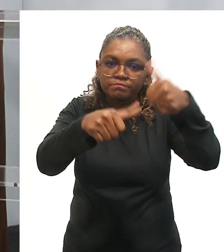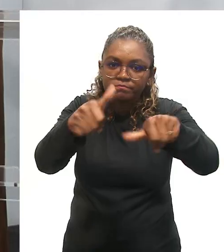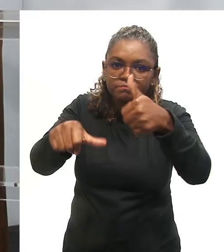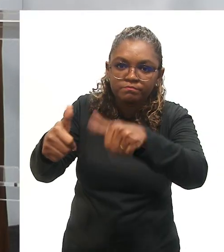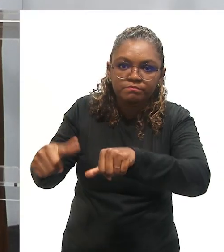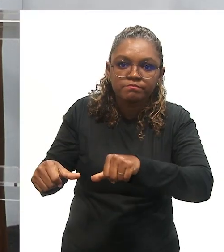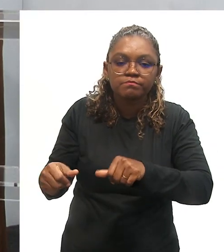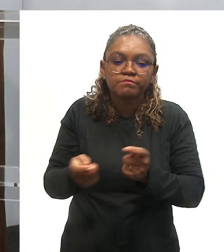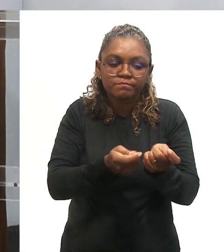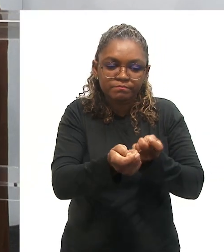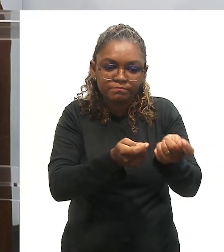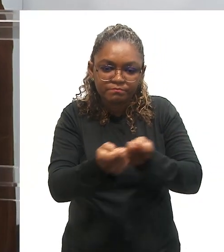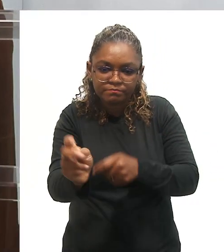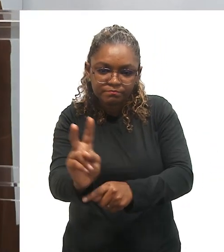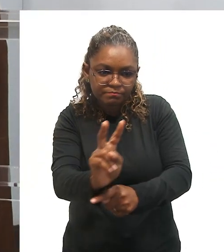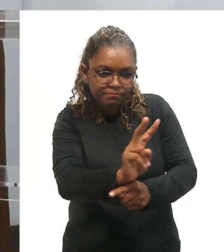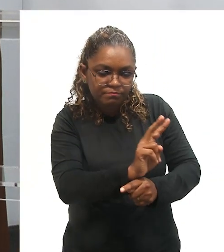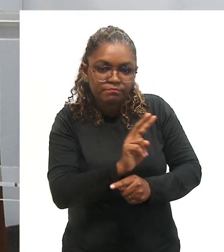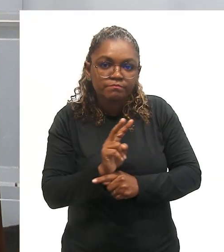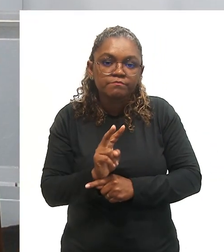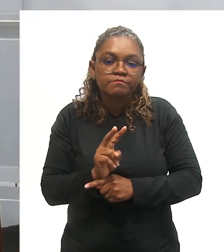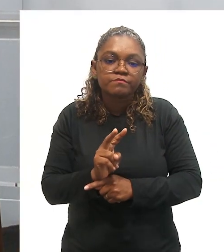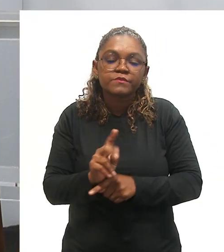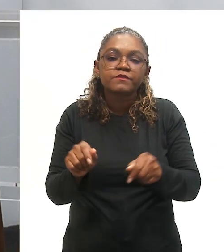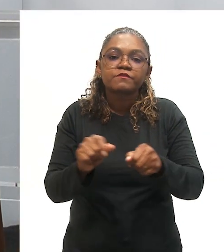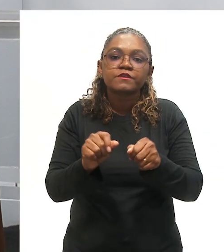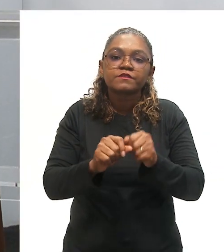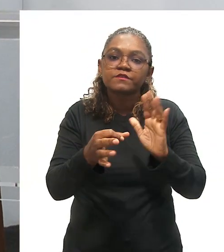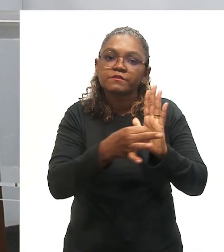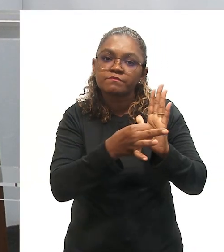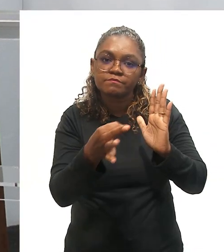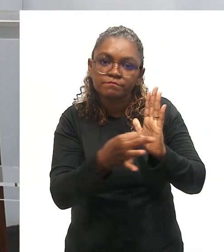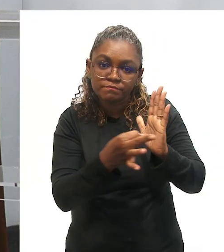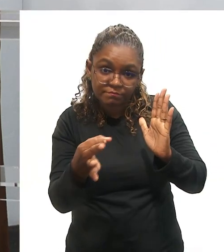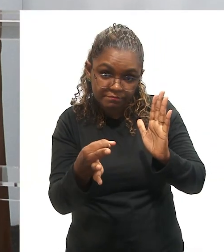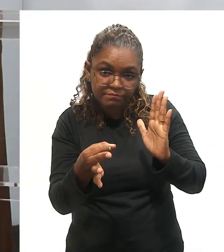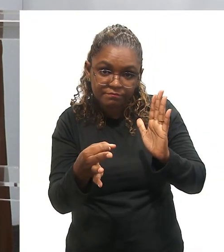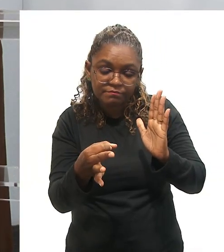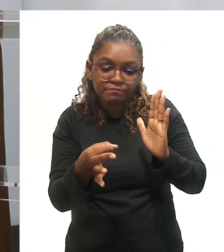fazendo monitoramento, emitindo pareceres,